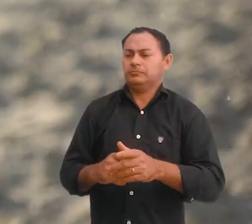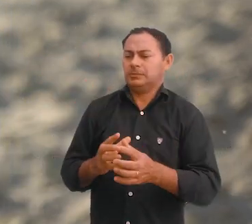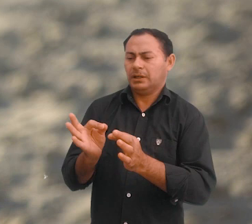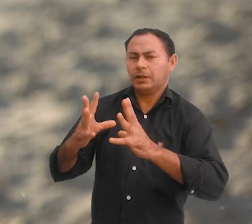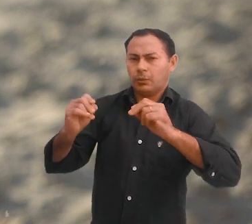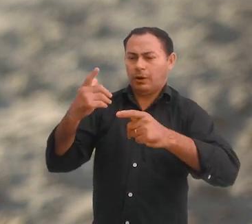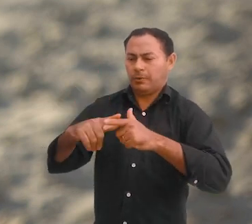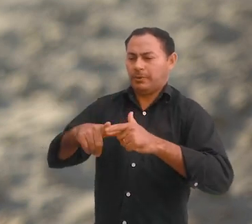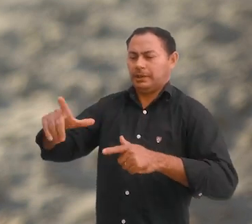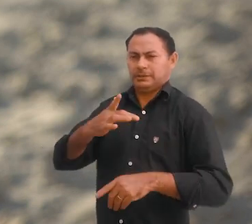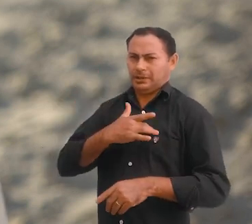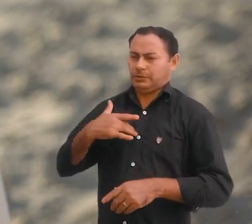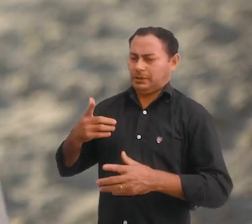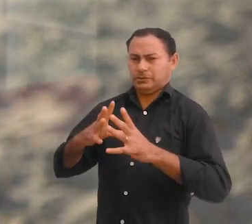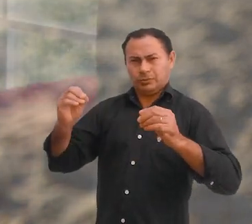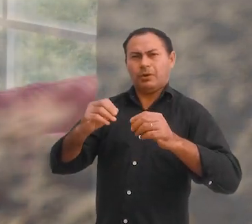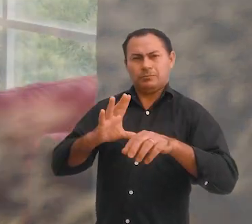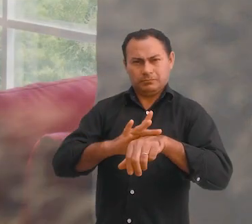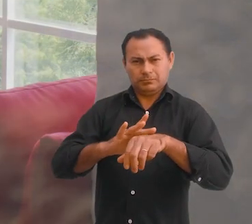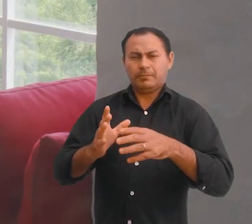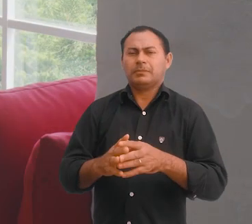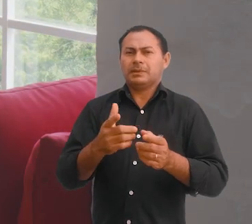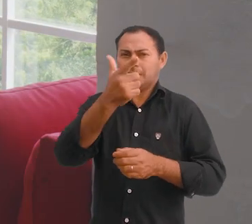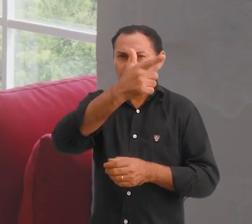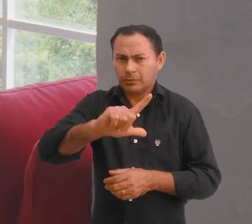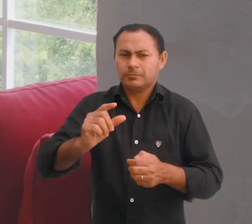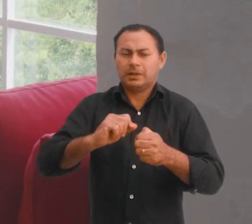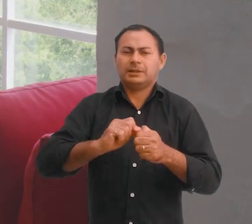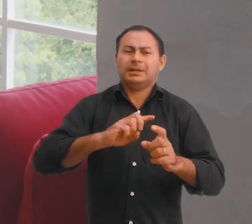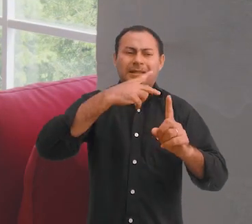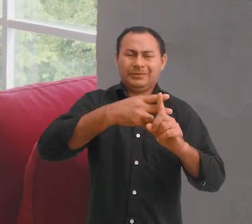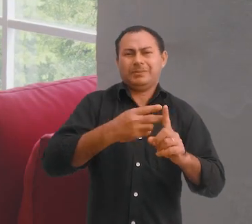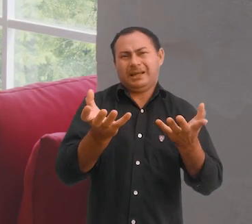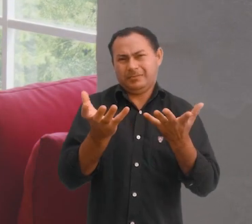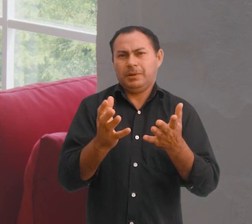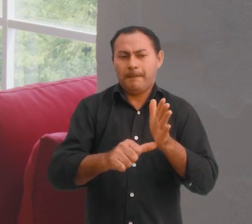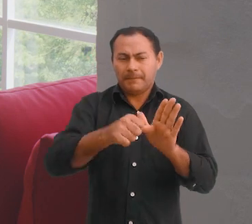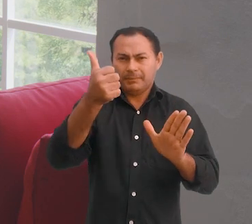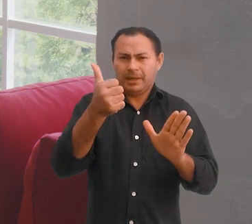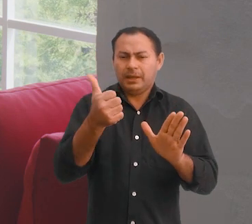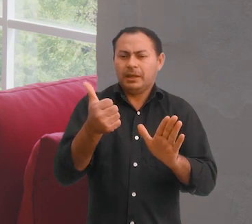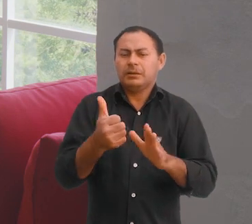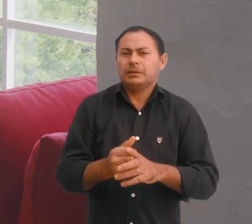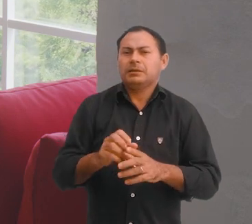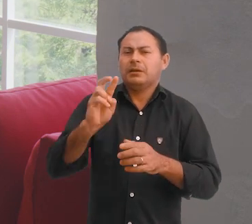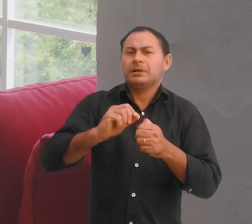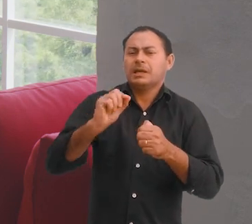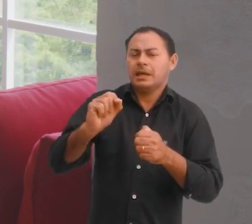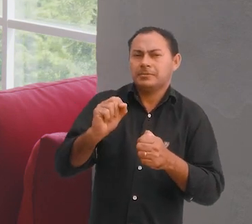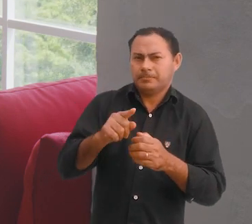ao problema que ela tinha. Mais uma vez queremos fazer uma aplicação dupla. O primeiro lado